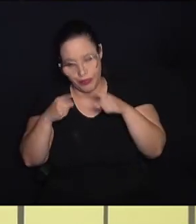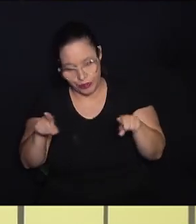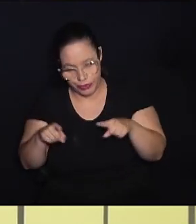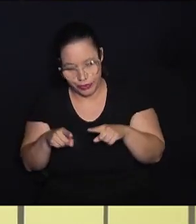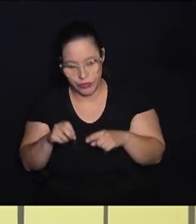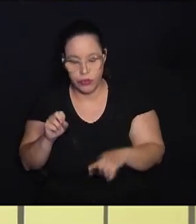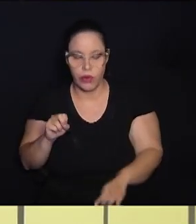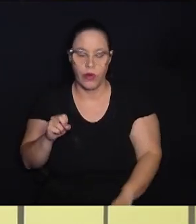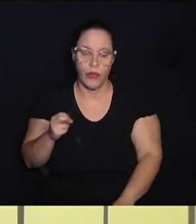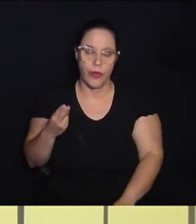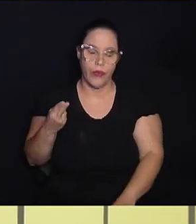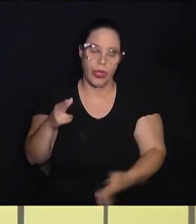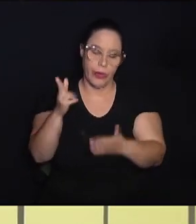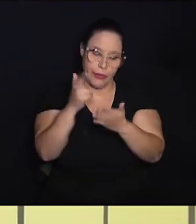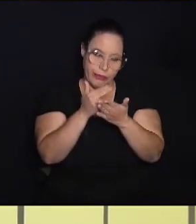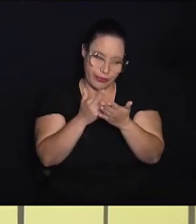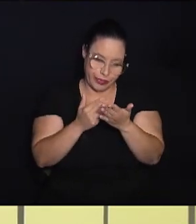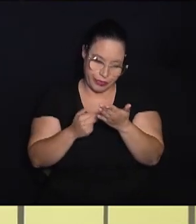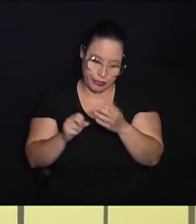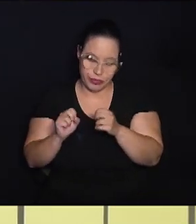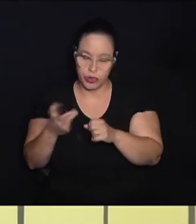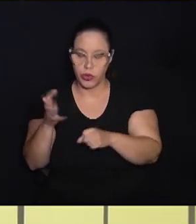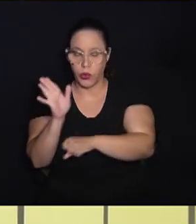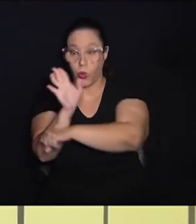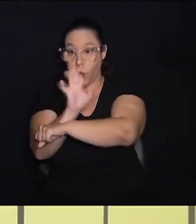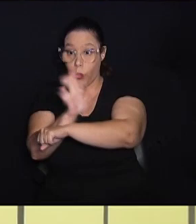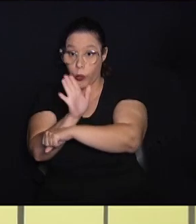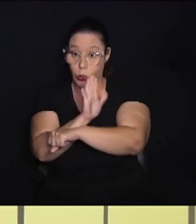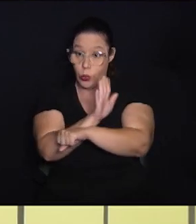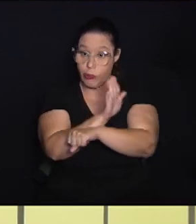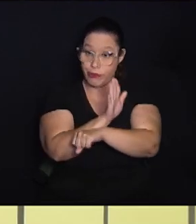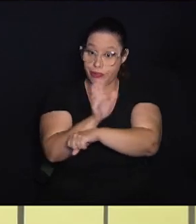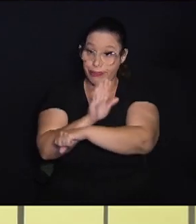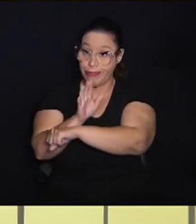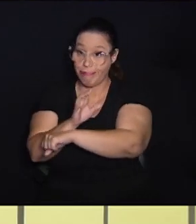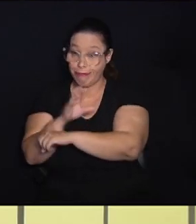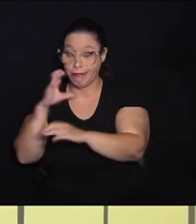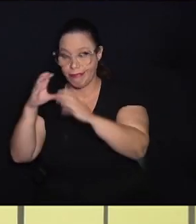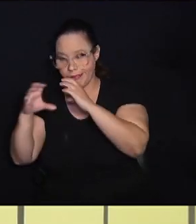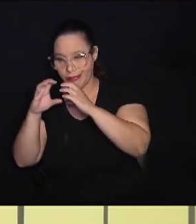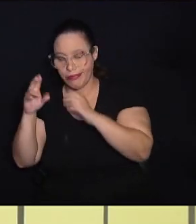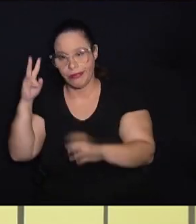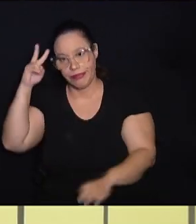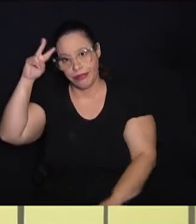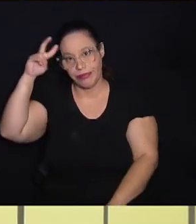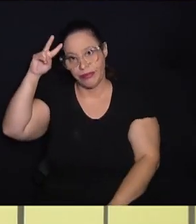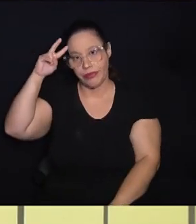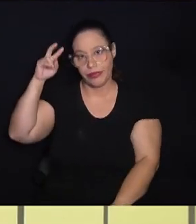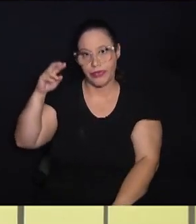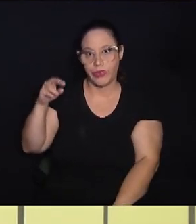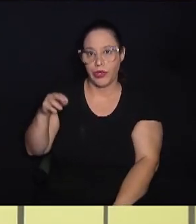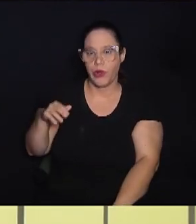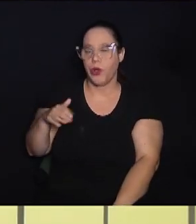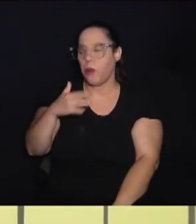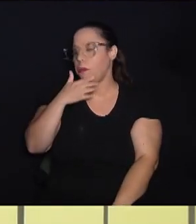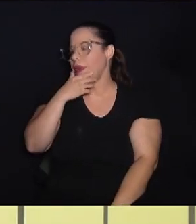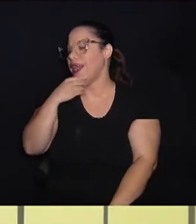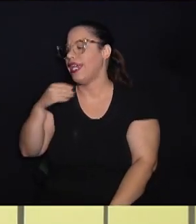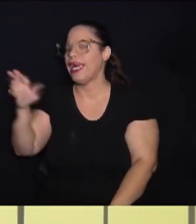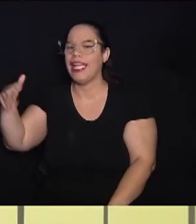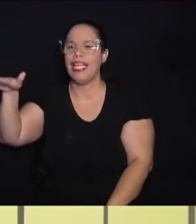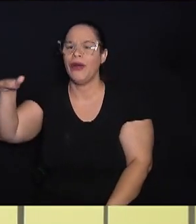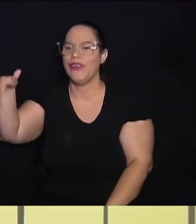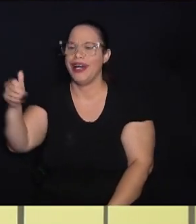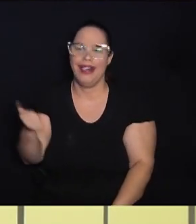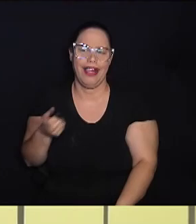quadrinhos ou é desenhar ou é fazer cinema e ou é contar uma história né que todo mundo chega ô menino você não sabe o que aconteceu todo mundo conta